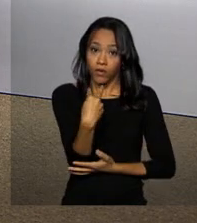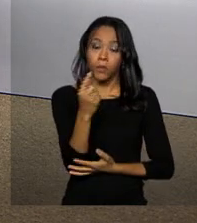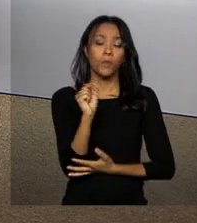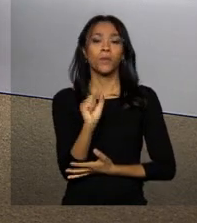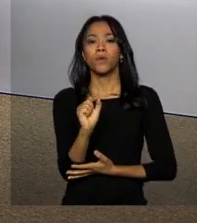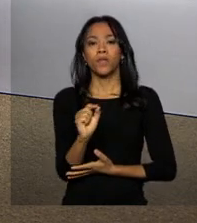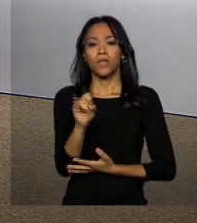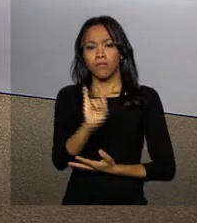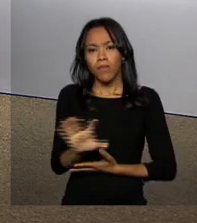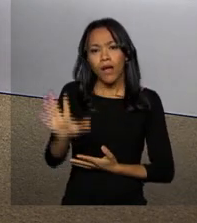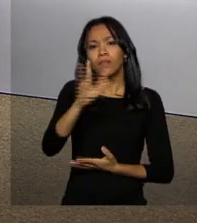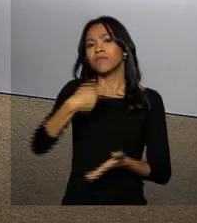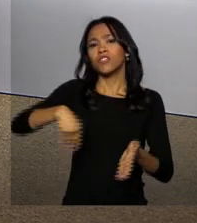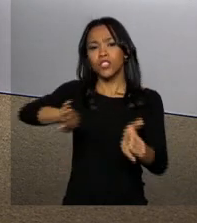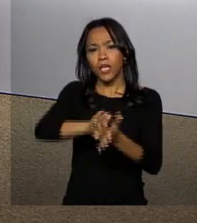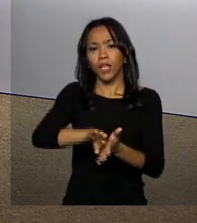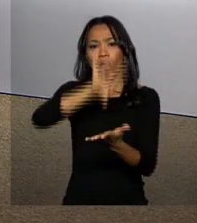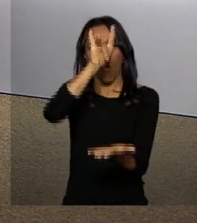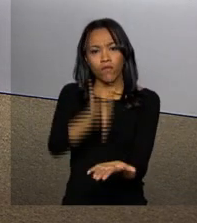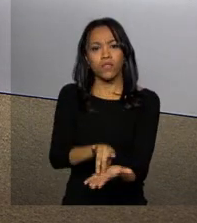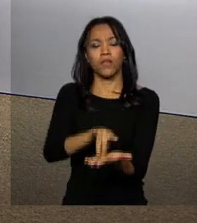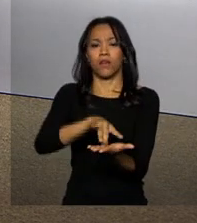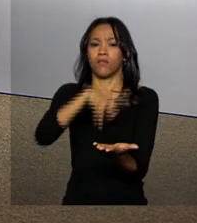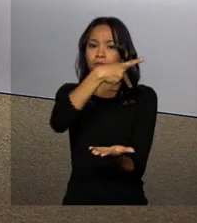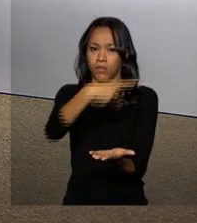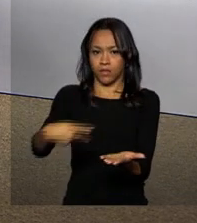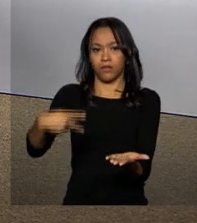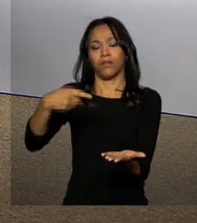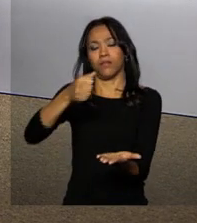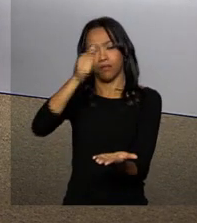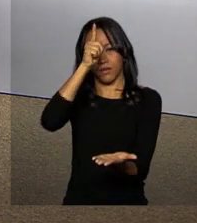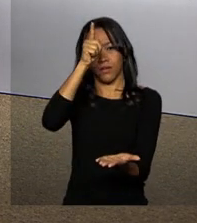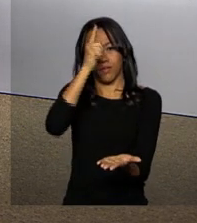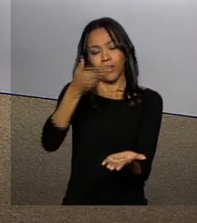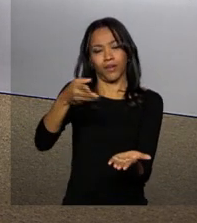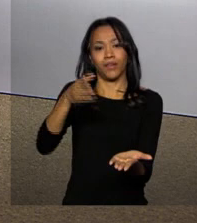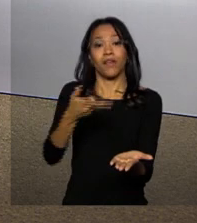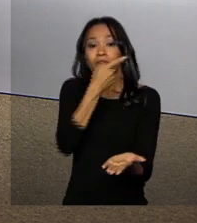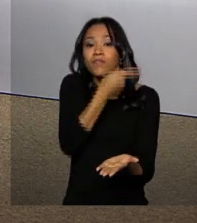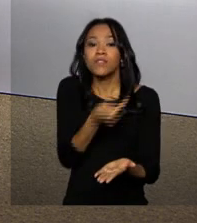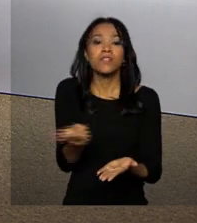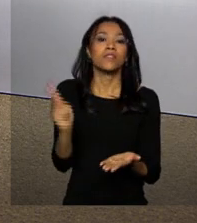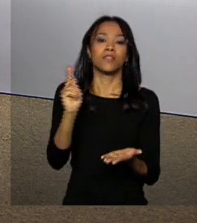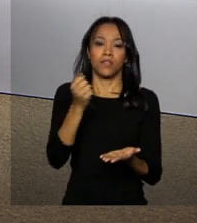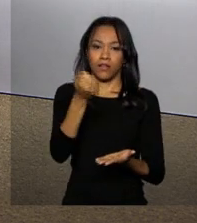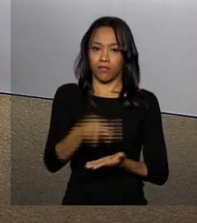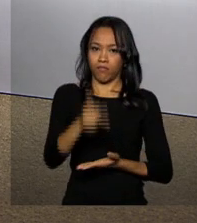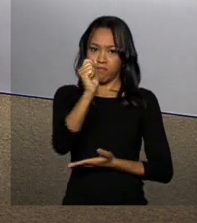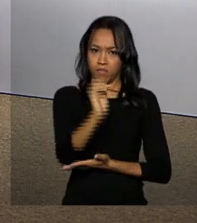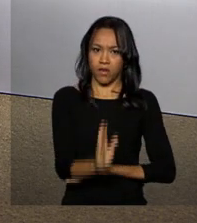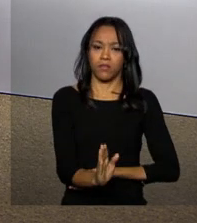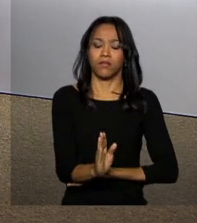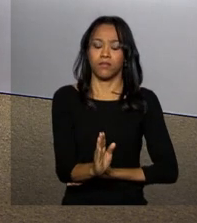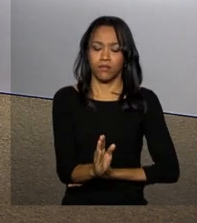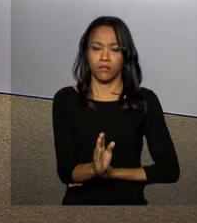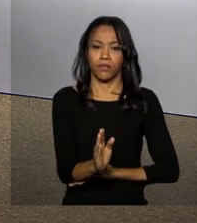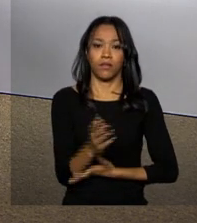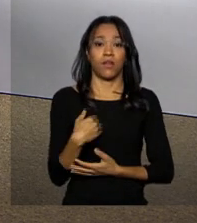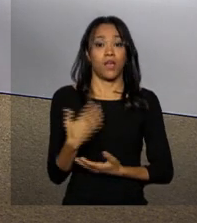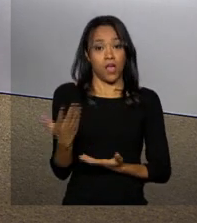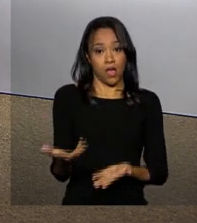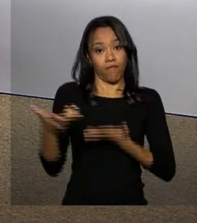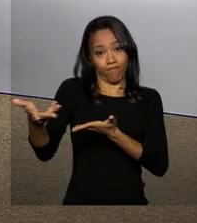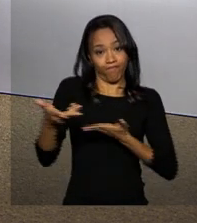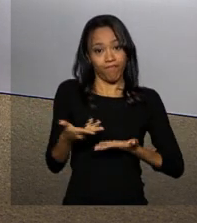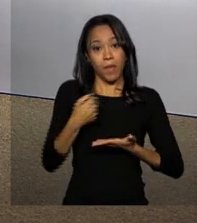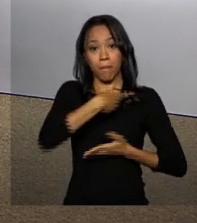as imagens da chegada oficial da chanceler Angela Merkel para esta visita ao Brasil. Ela foi recebida